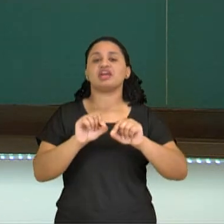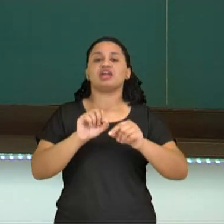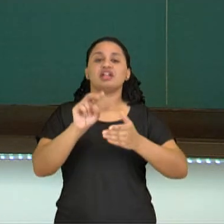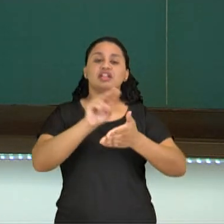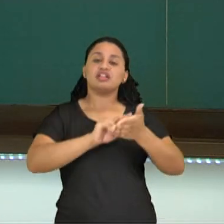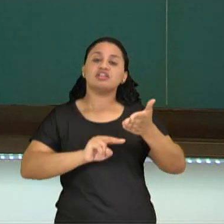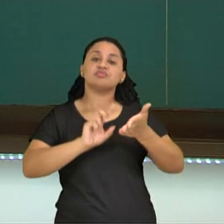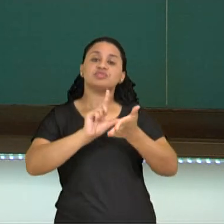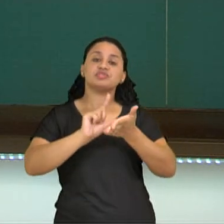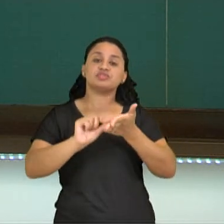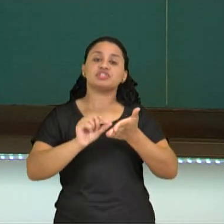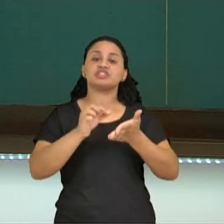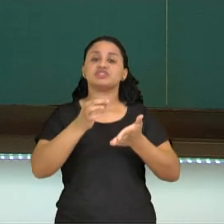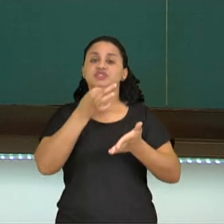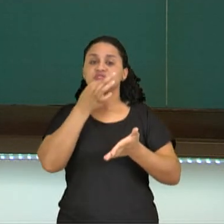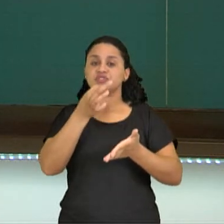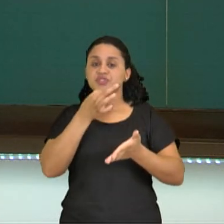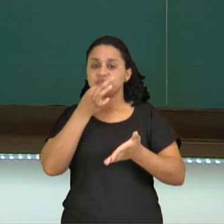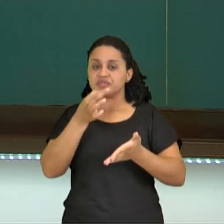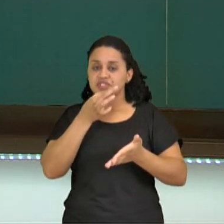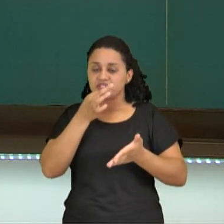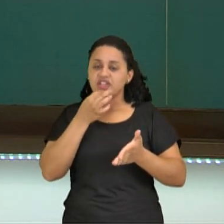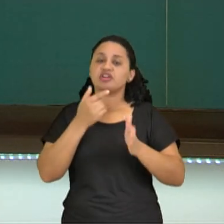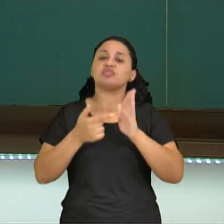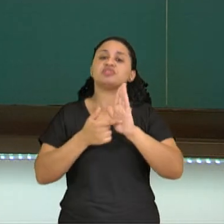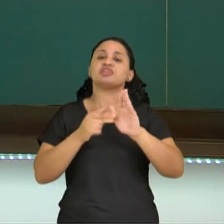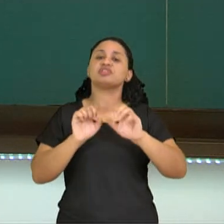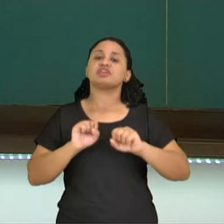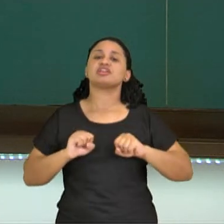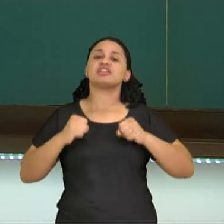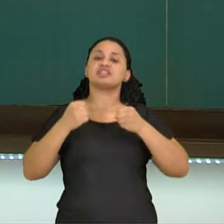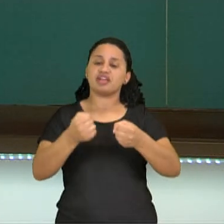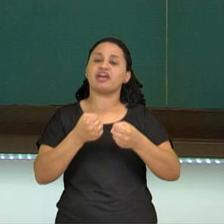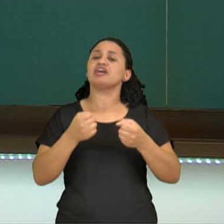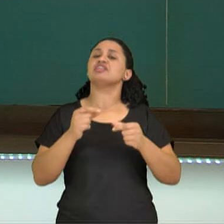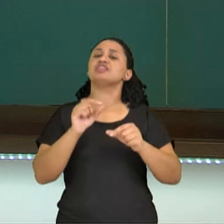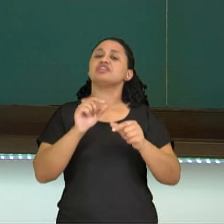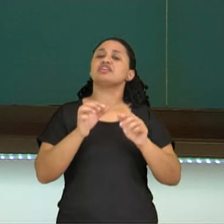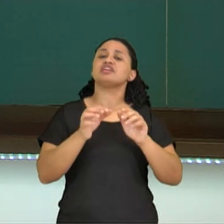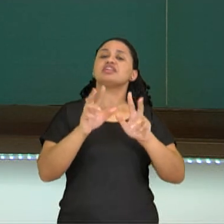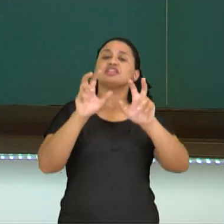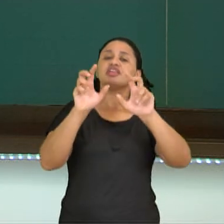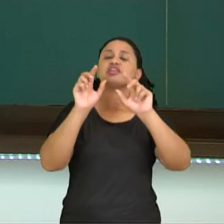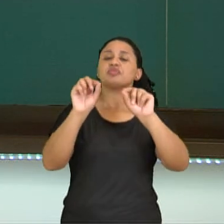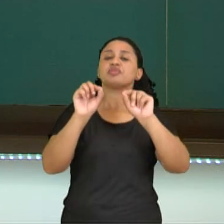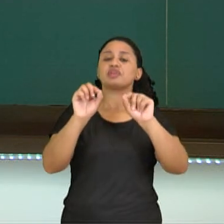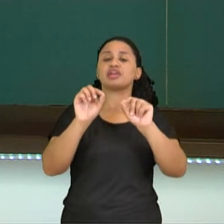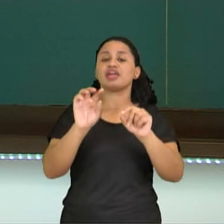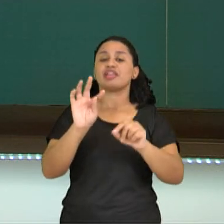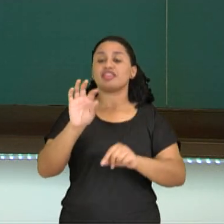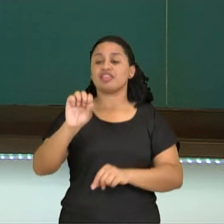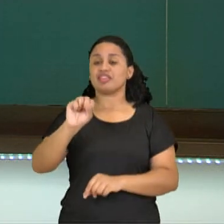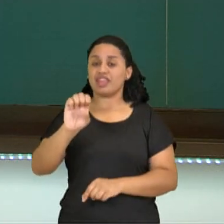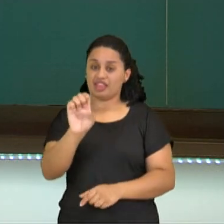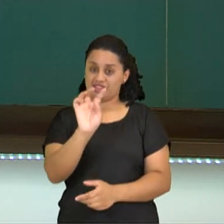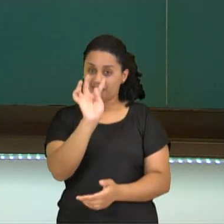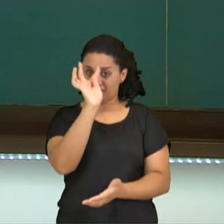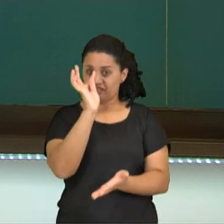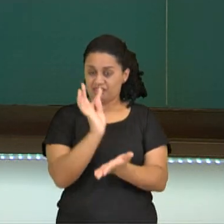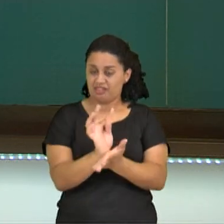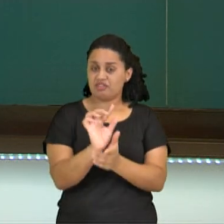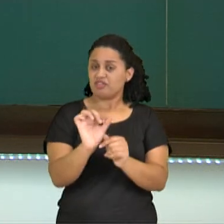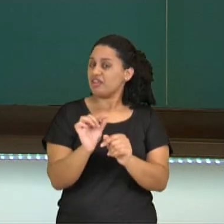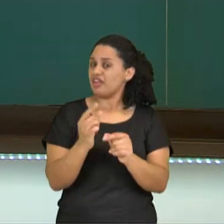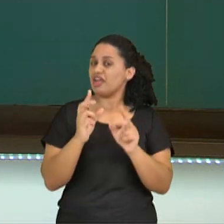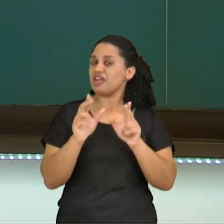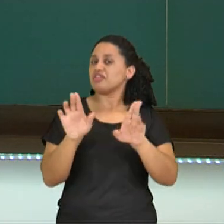opinião e identificamos o seu tema, tese. Lembre-se, tema, tese é a mesma coisa que ideia,